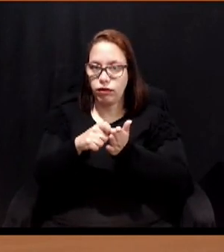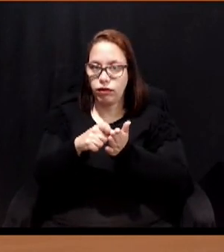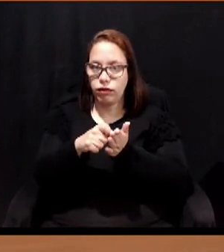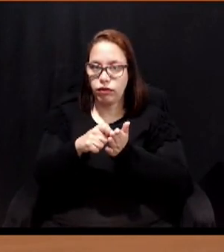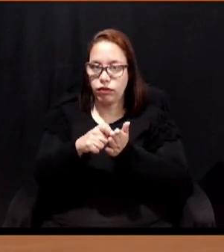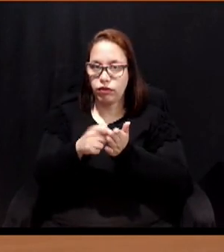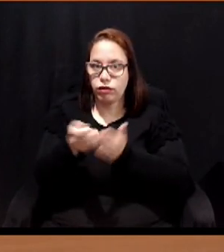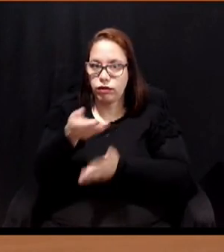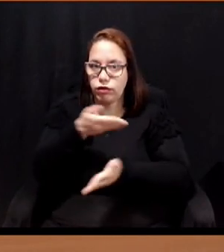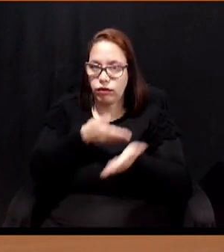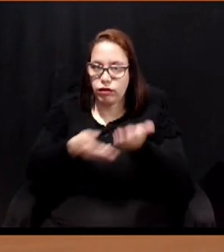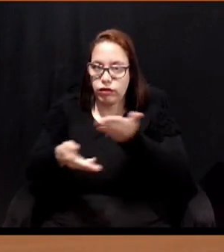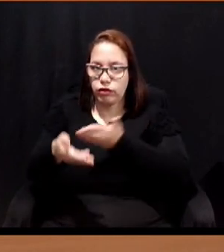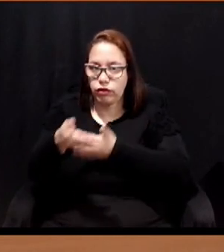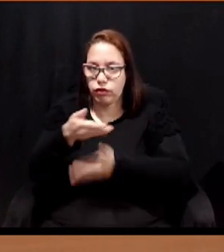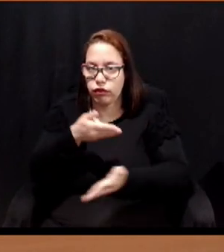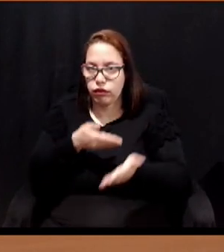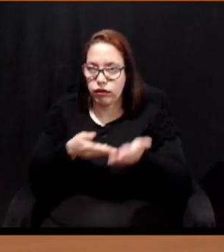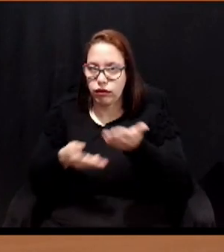cooperação e reciprocidade